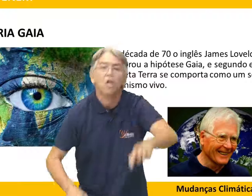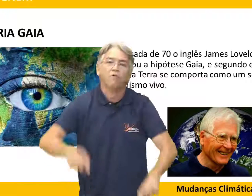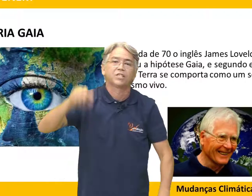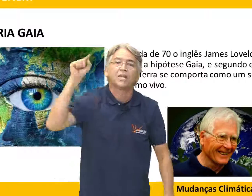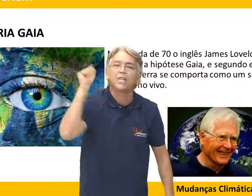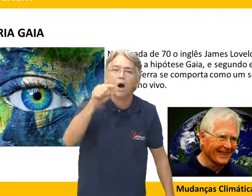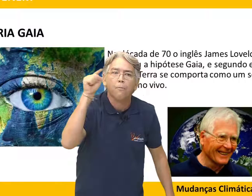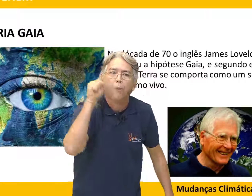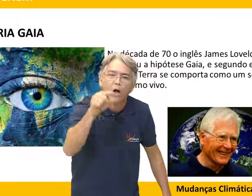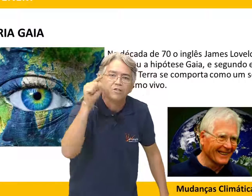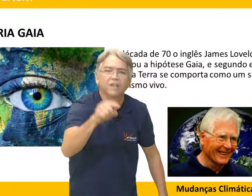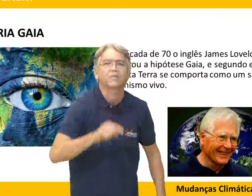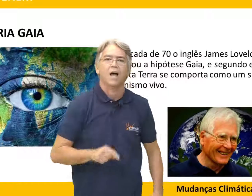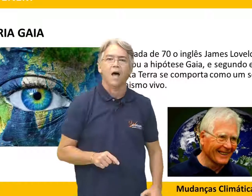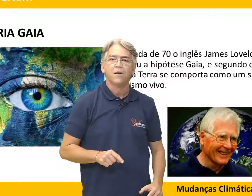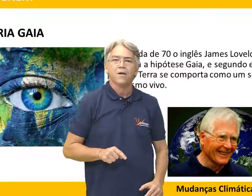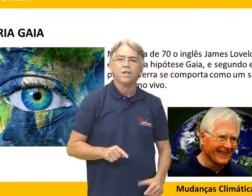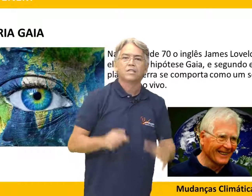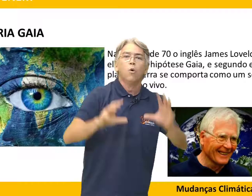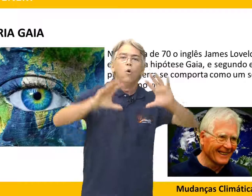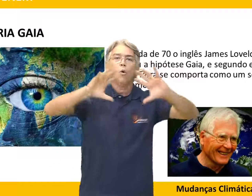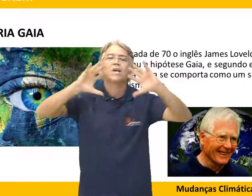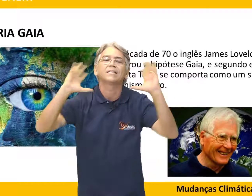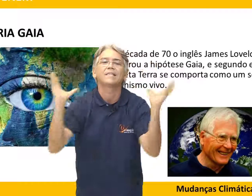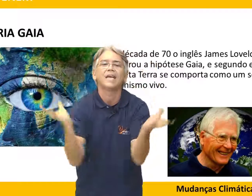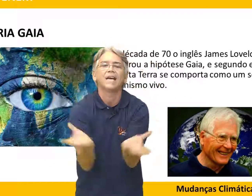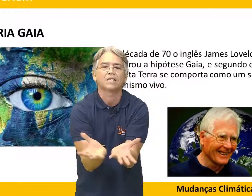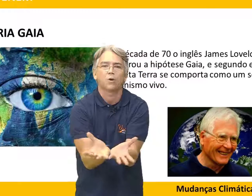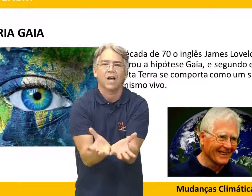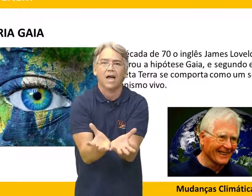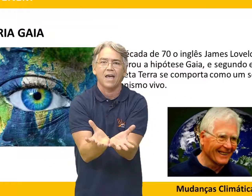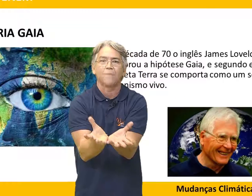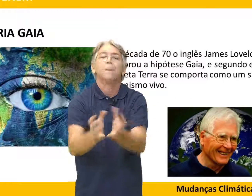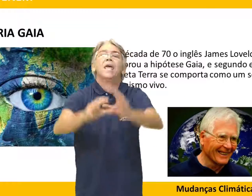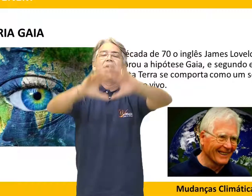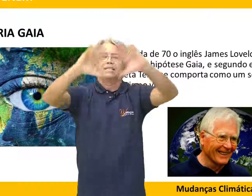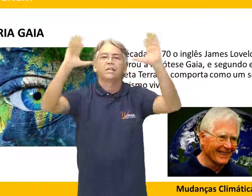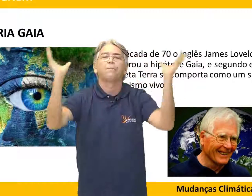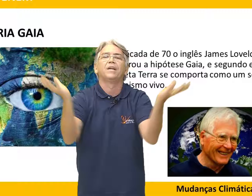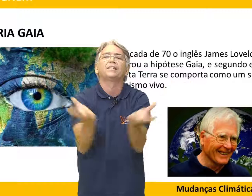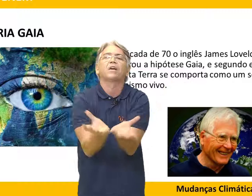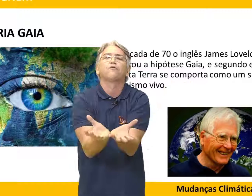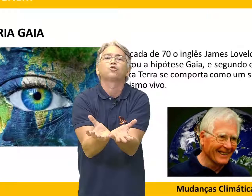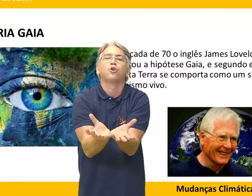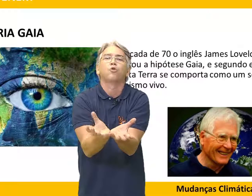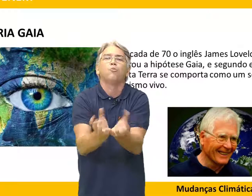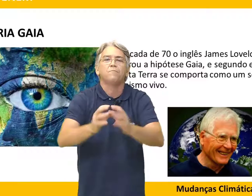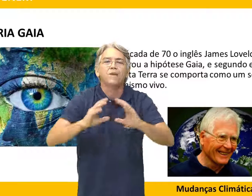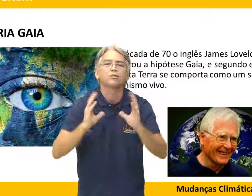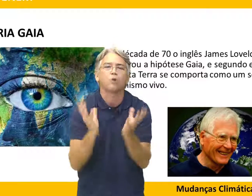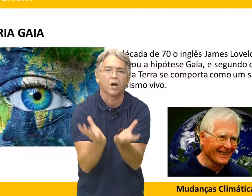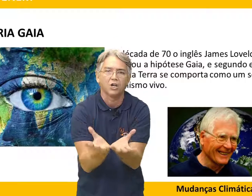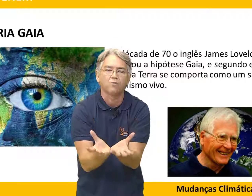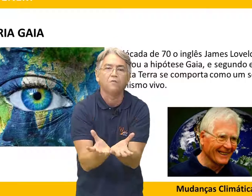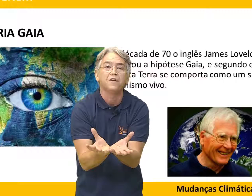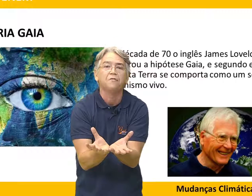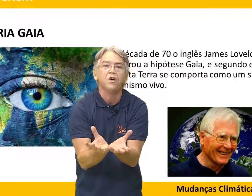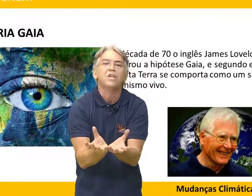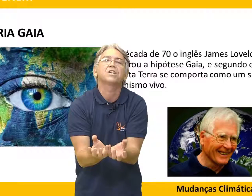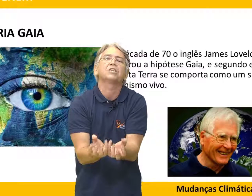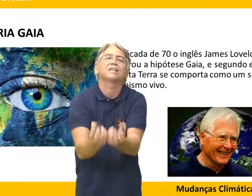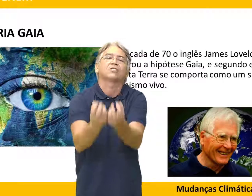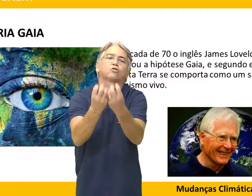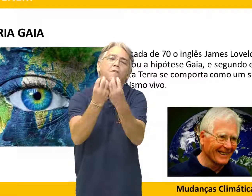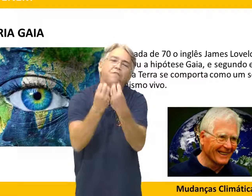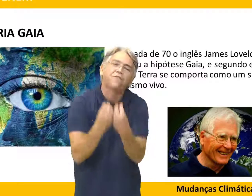você. Você não pode vacilar. Então, o que seria a teoria Gaia? Esse planeta que funciona como um imenso organismo vivo